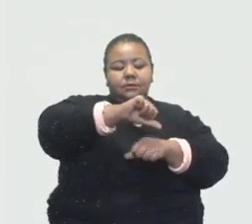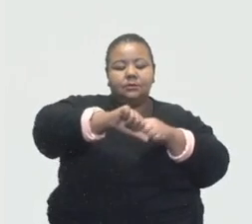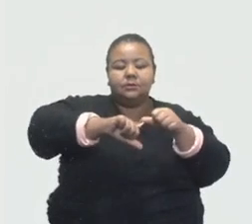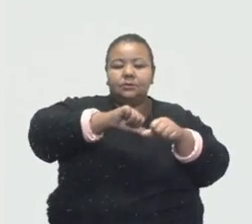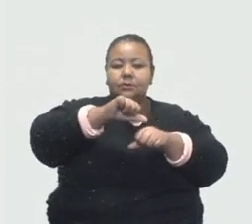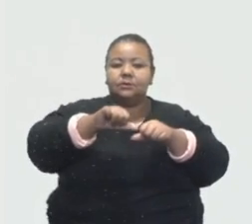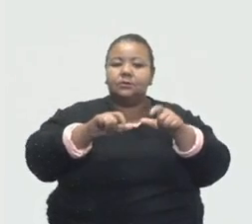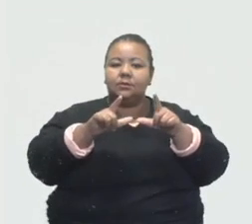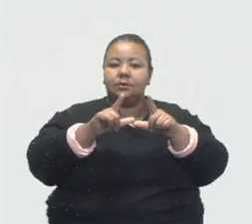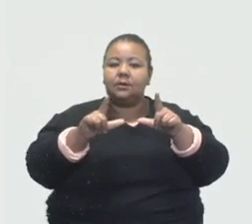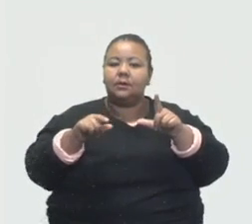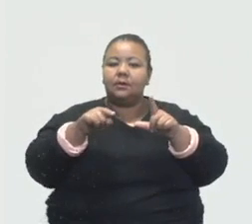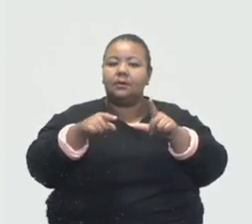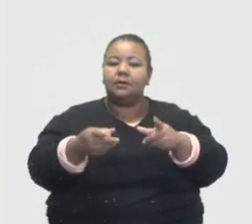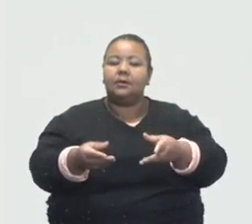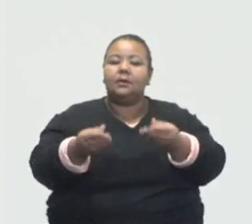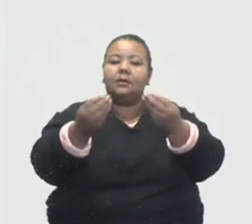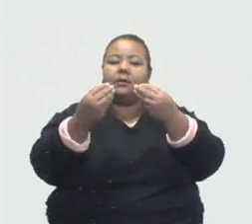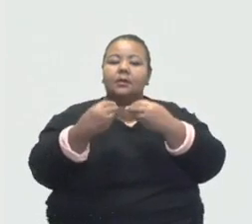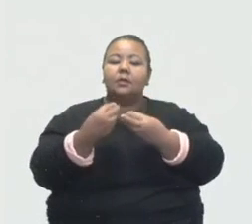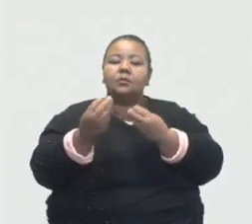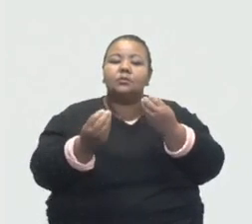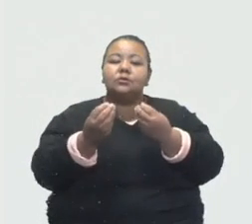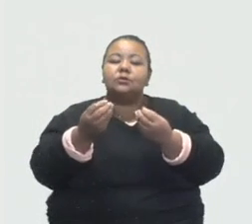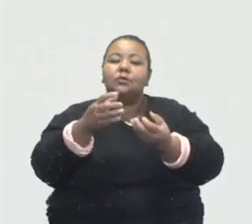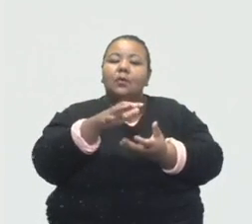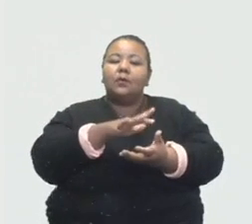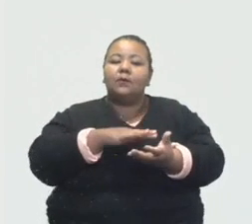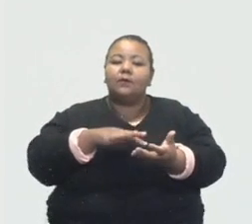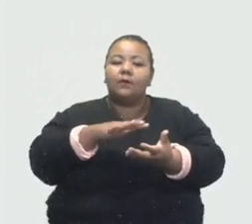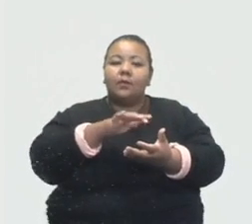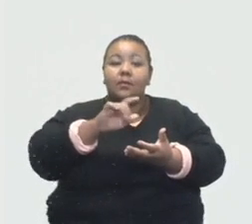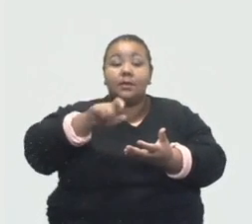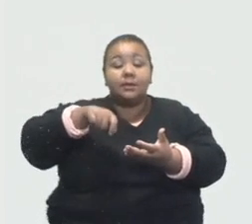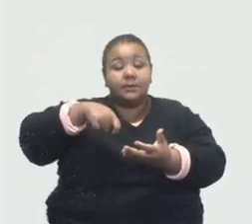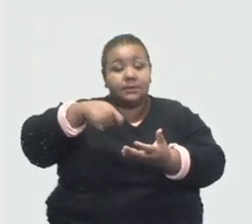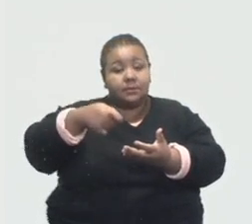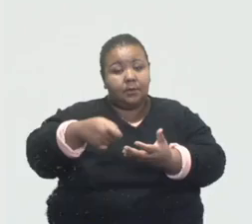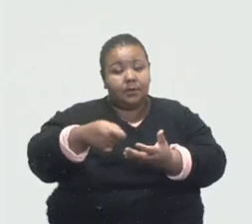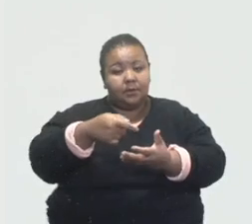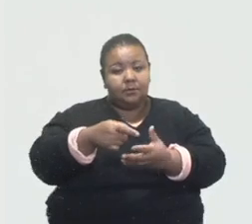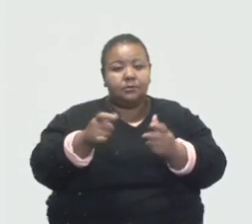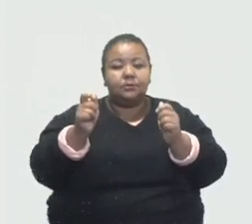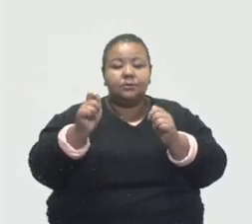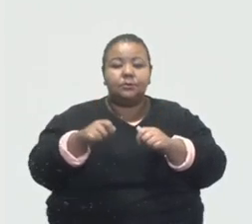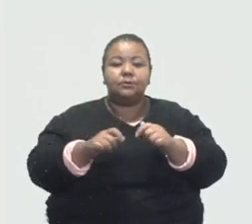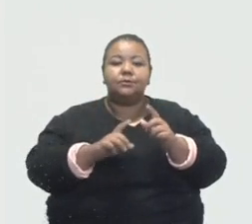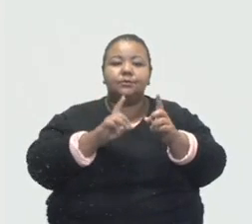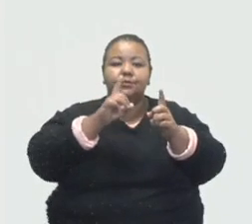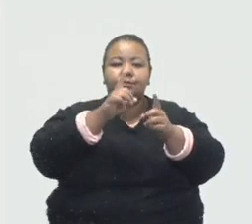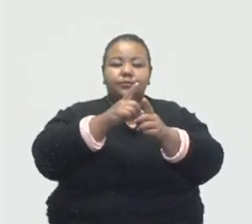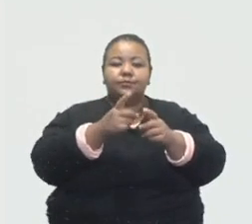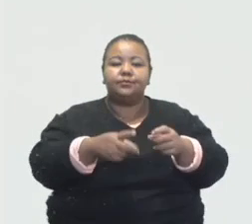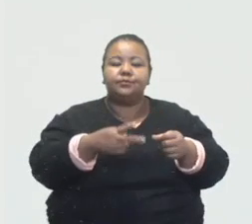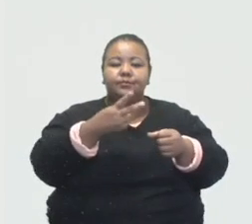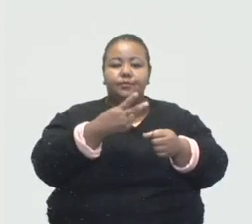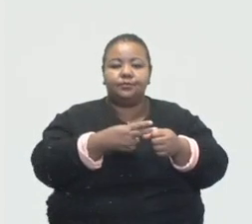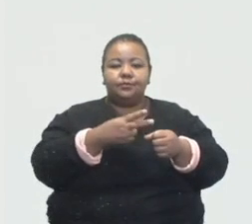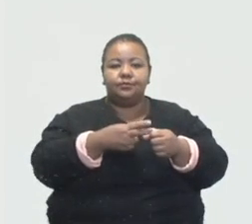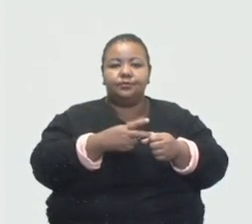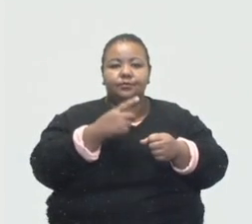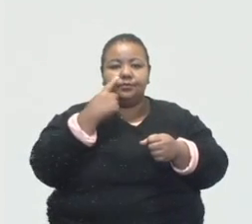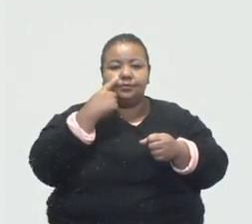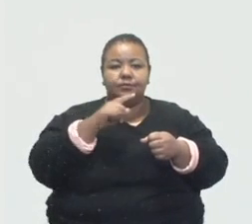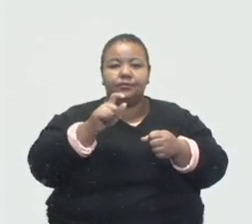linear, ele é dado da seguinte forma, simbólica. Você pode encontrar que o núcleo, ele tem